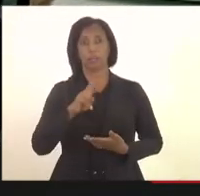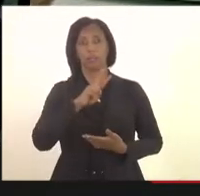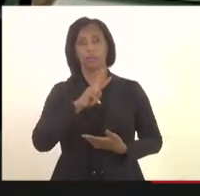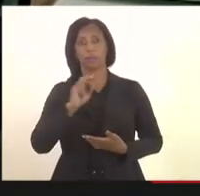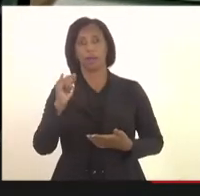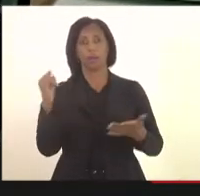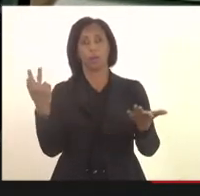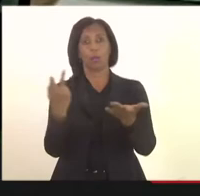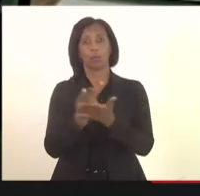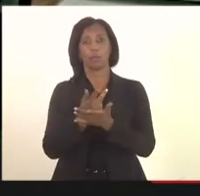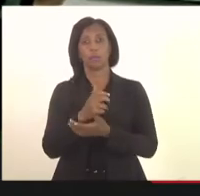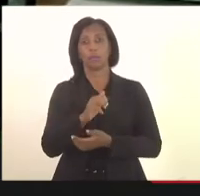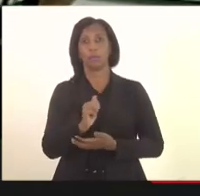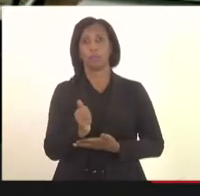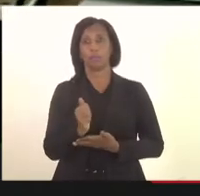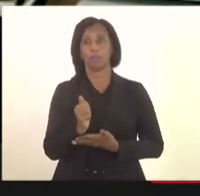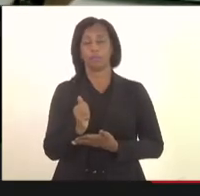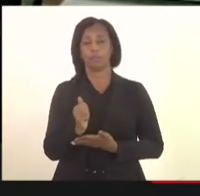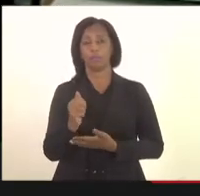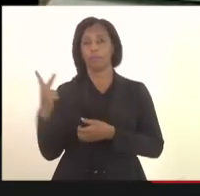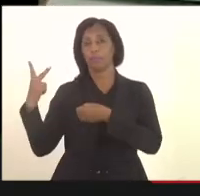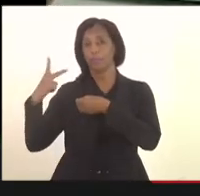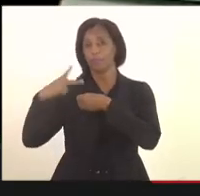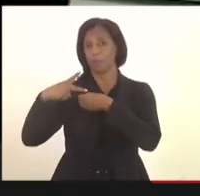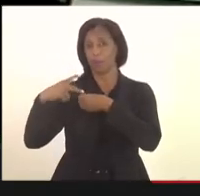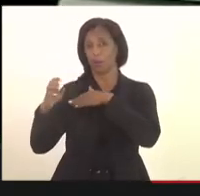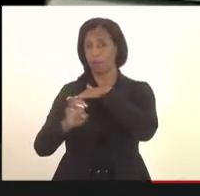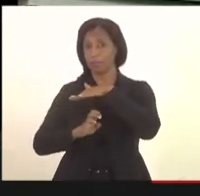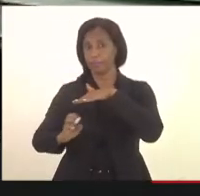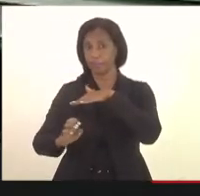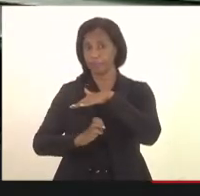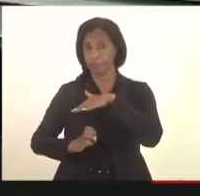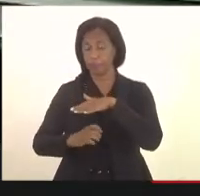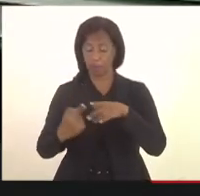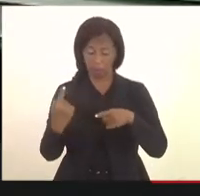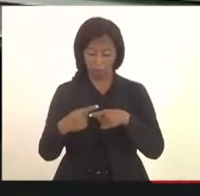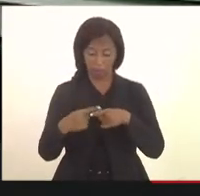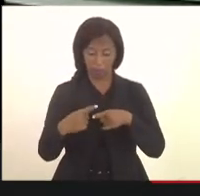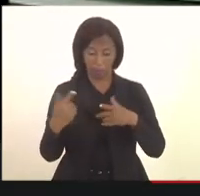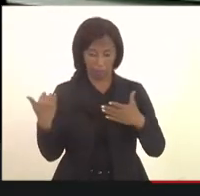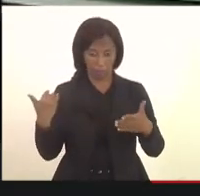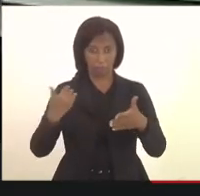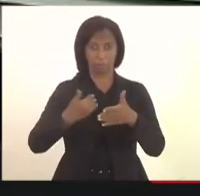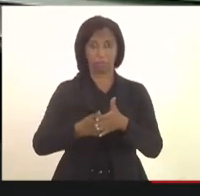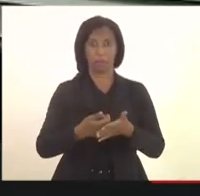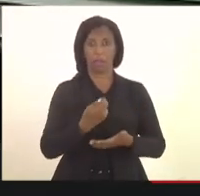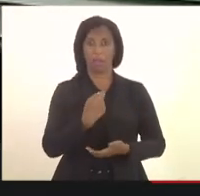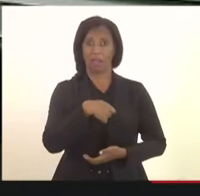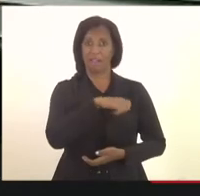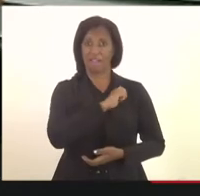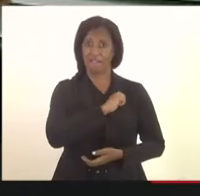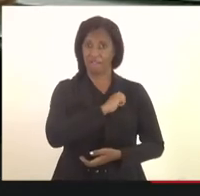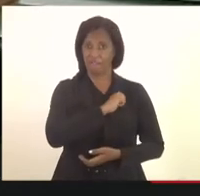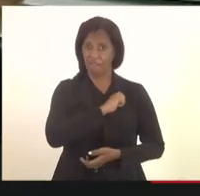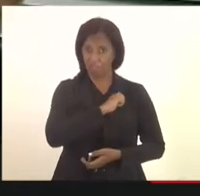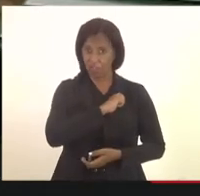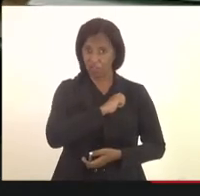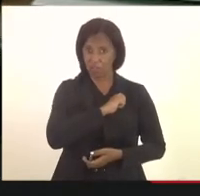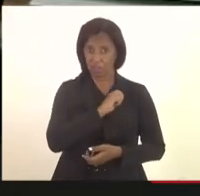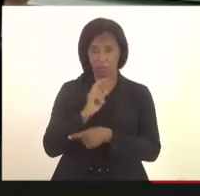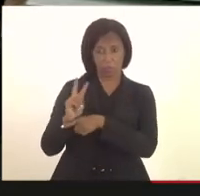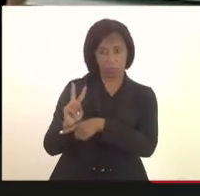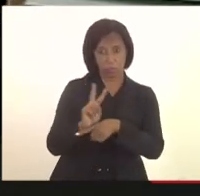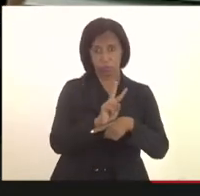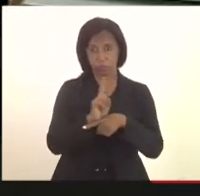Agência Nacional de Petróleo, porque até então a fiscalização que era feita